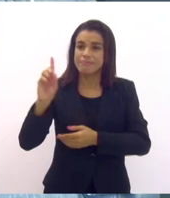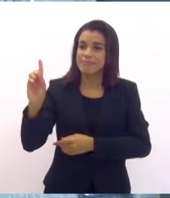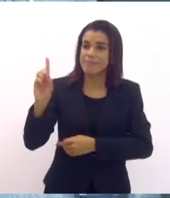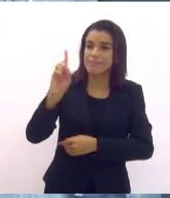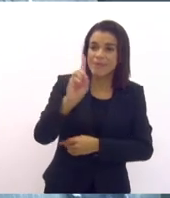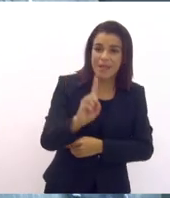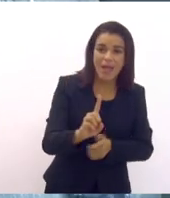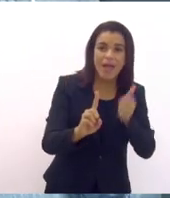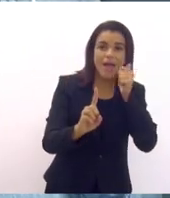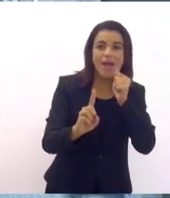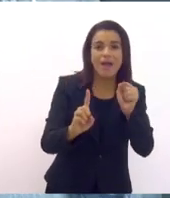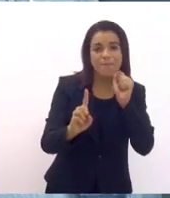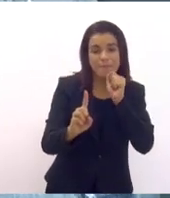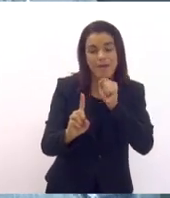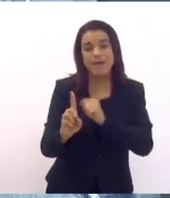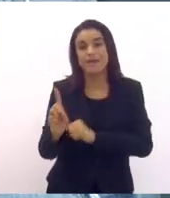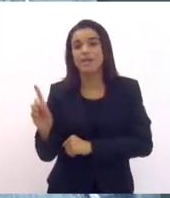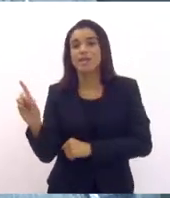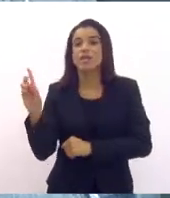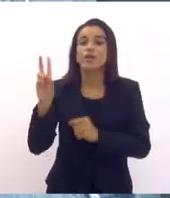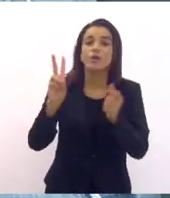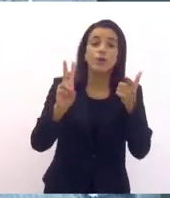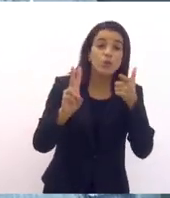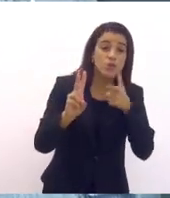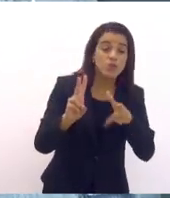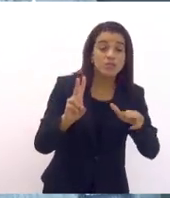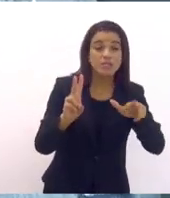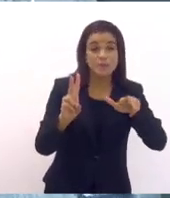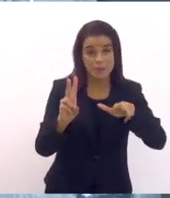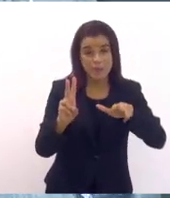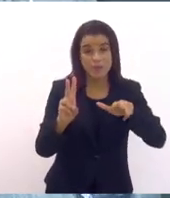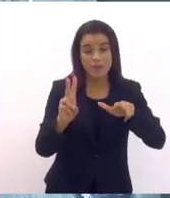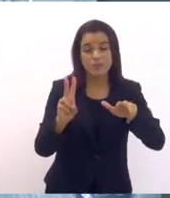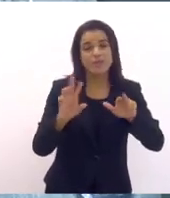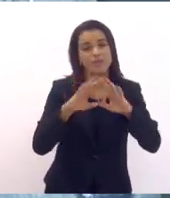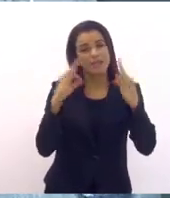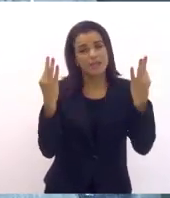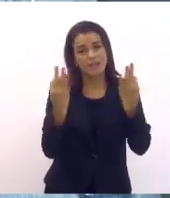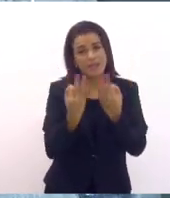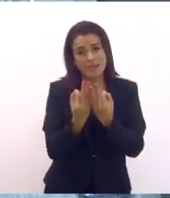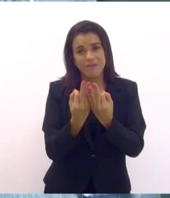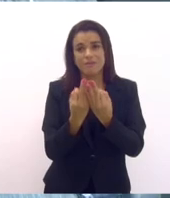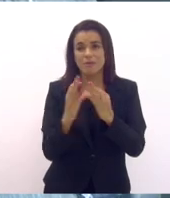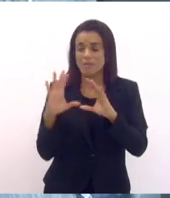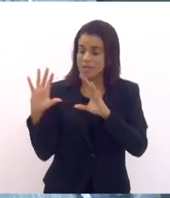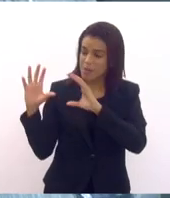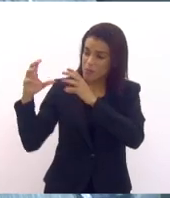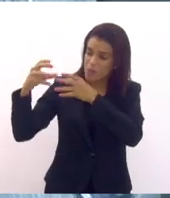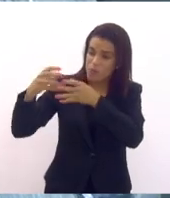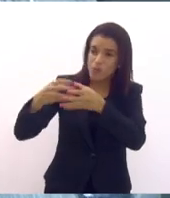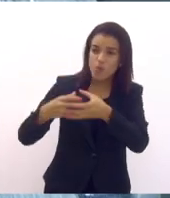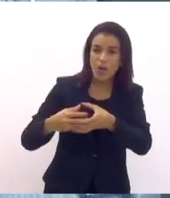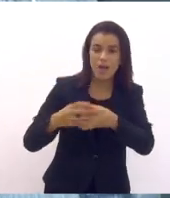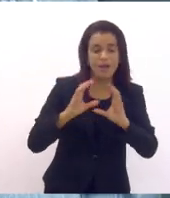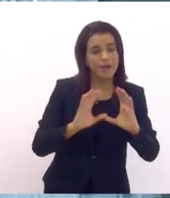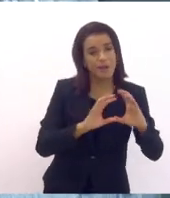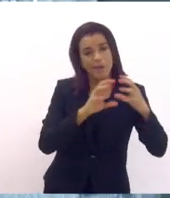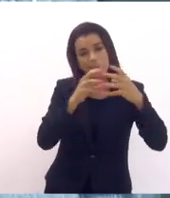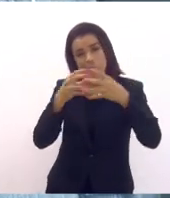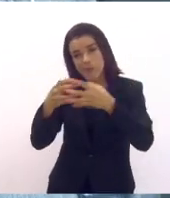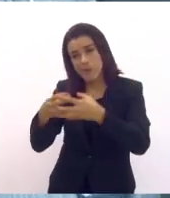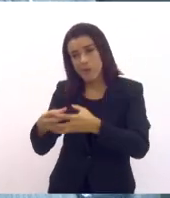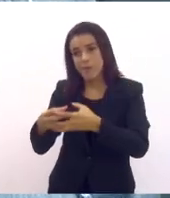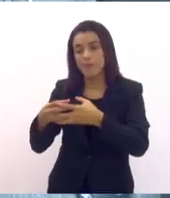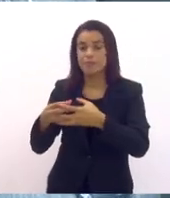menor os irmãos a família para que possa ali tá eh eh tendo acesso por